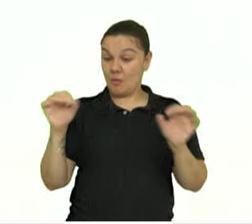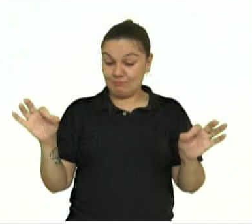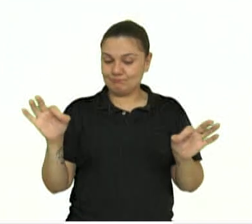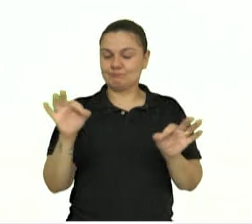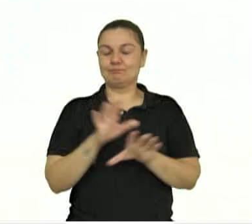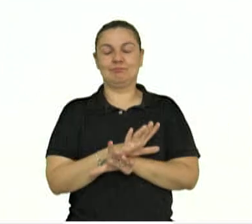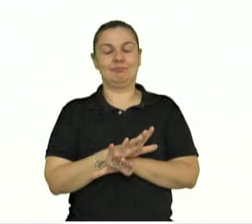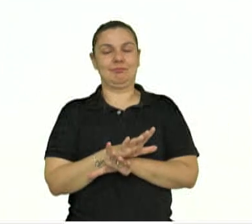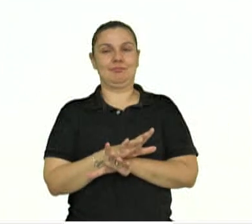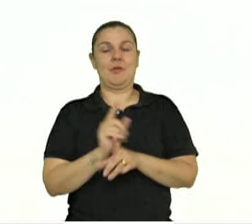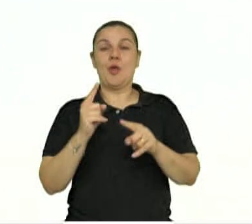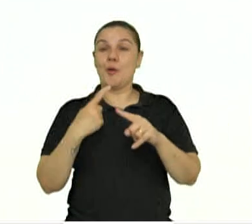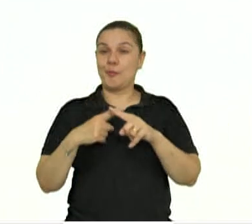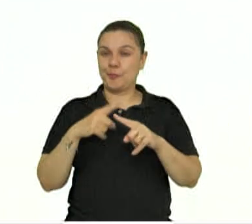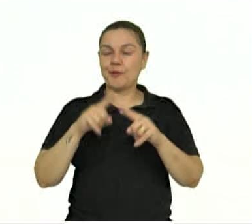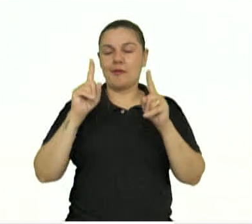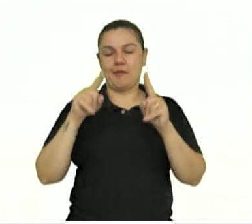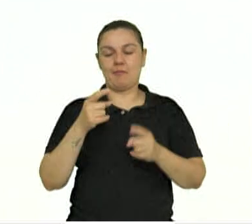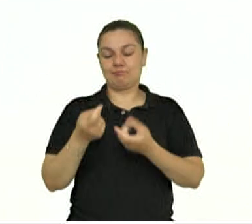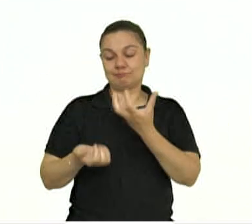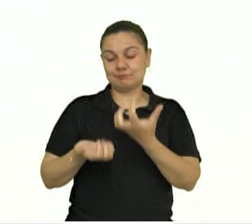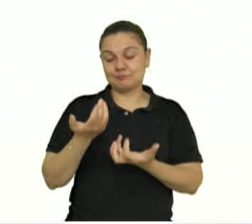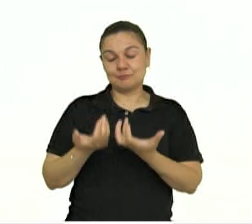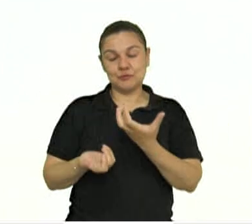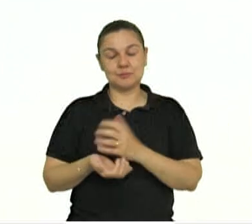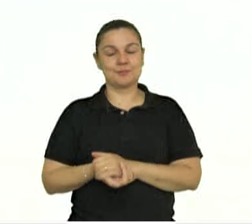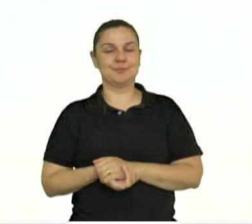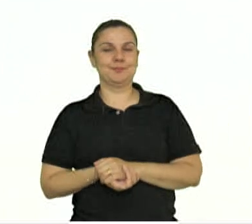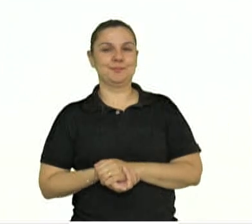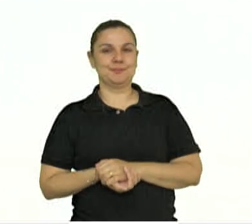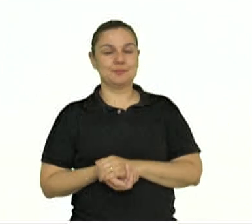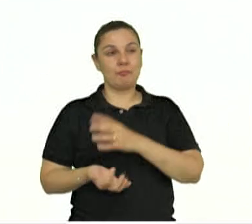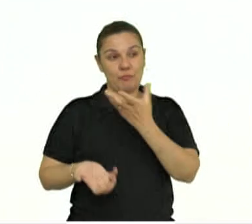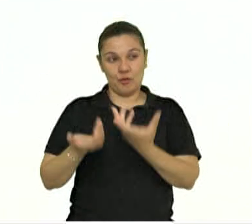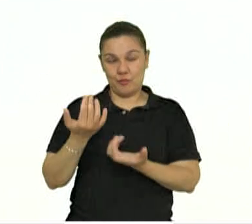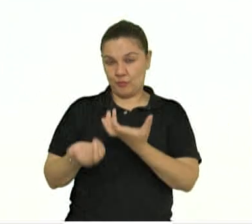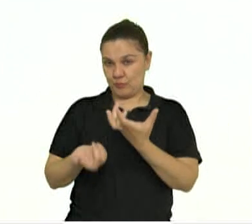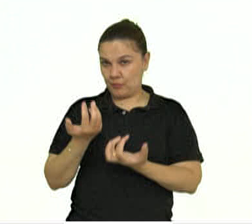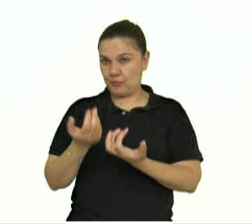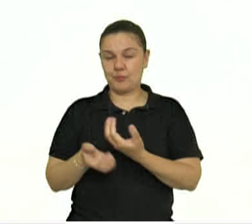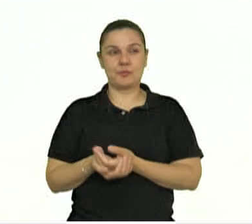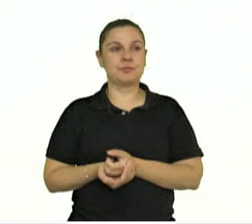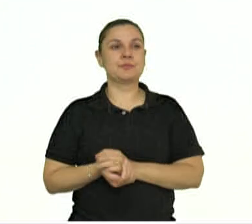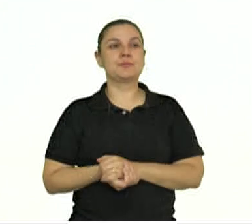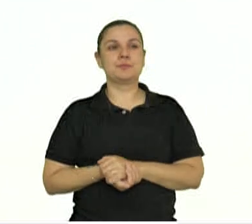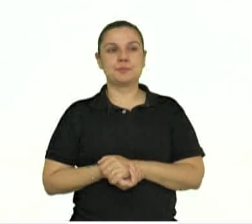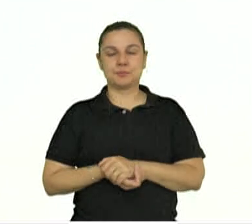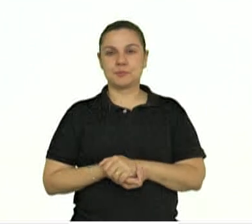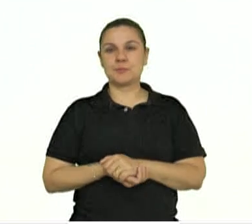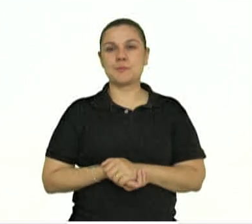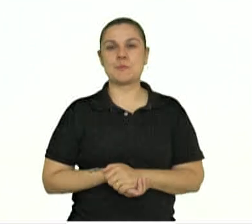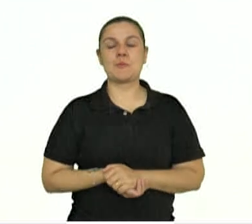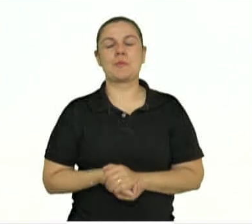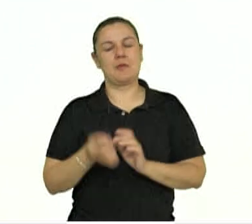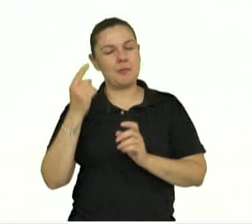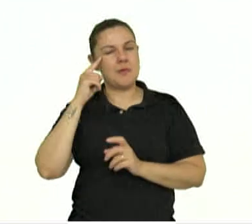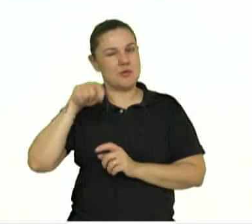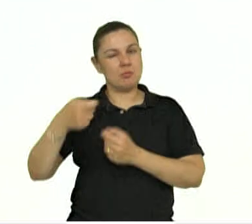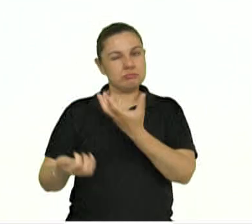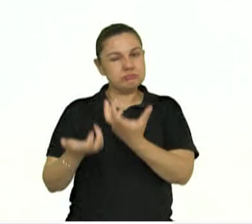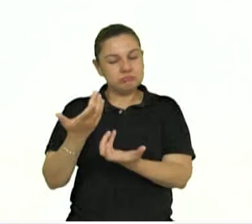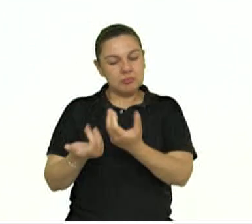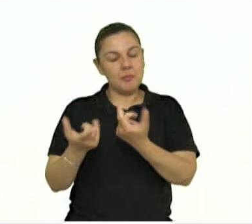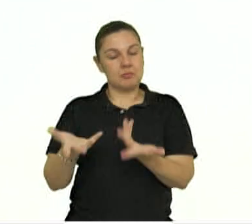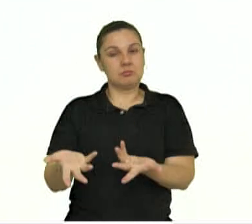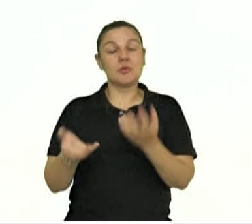imortal, posto que é chama. Então, essa chama, a gente vai pensar ali na chama, o fogo mesmo, nós vamos pensar nisso. Essa